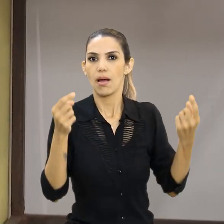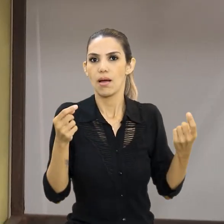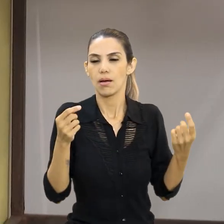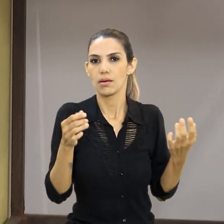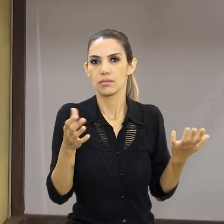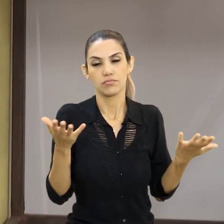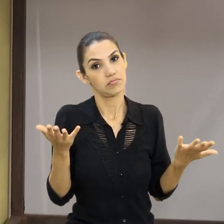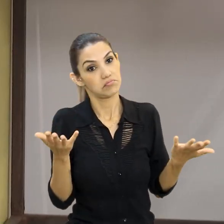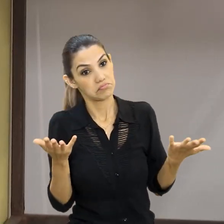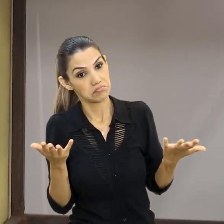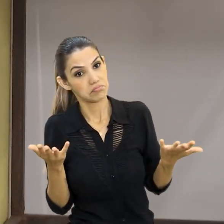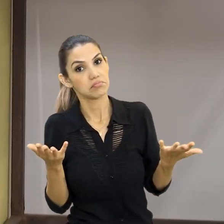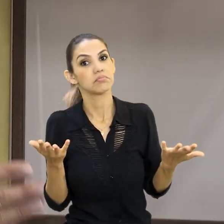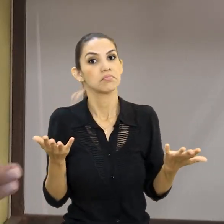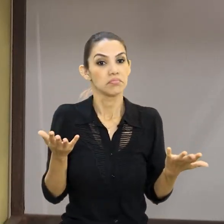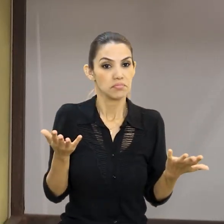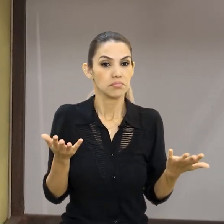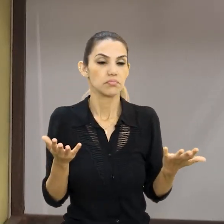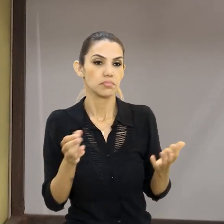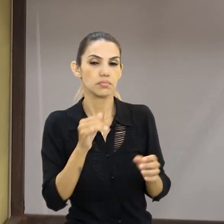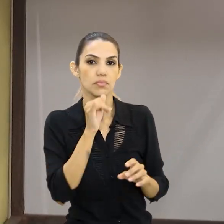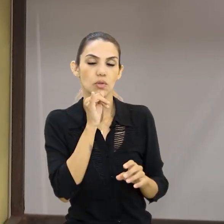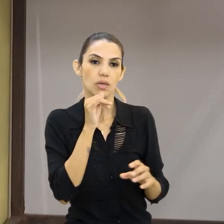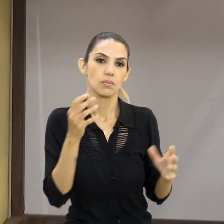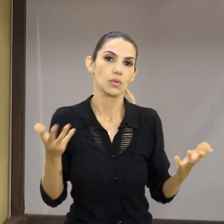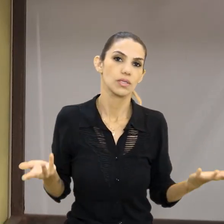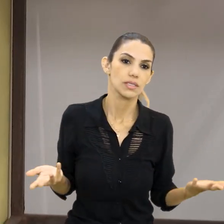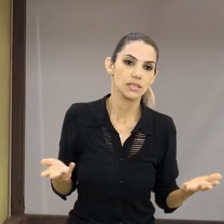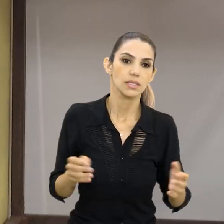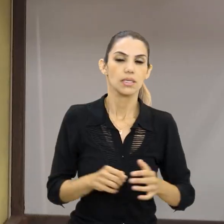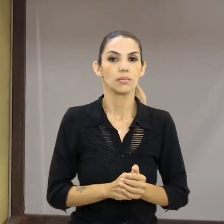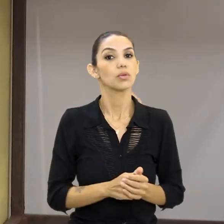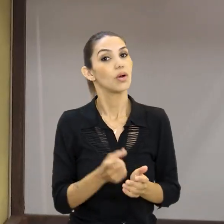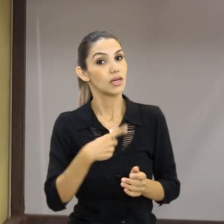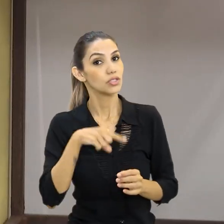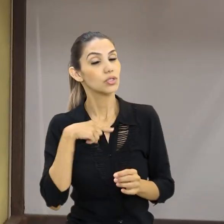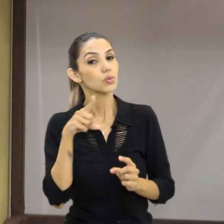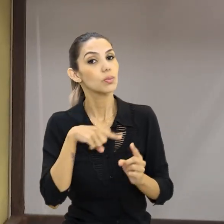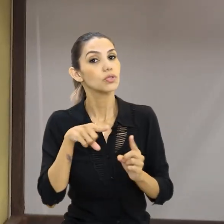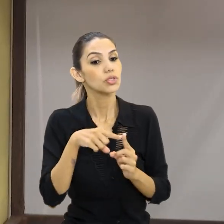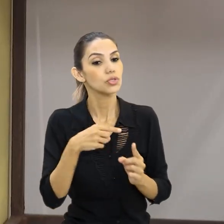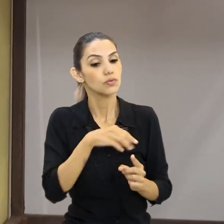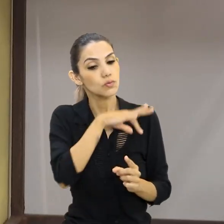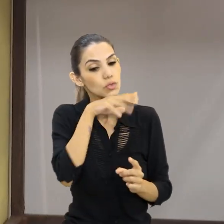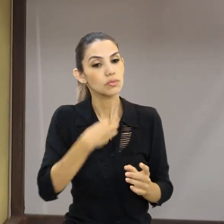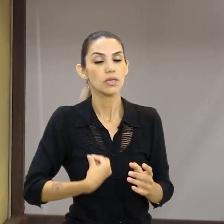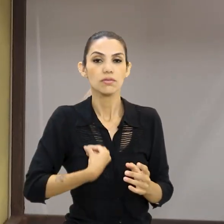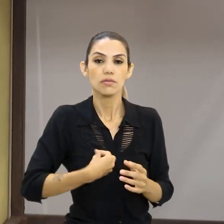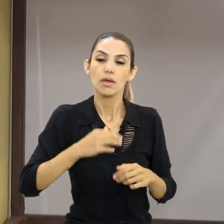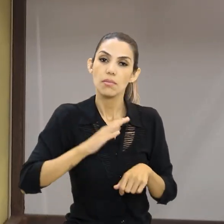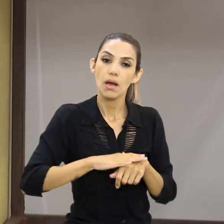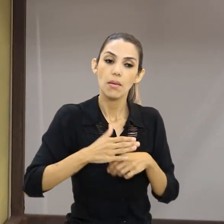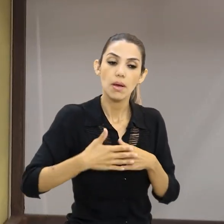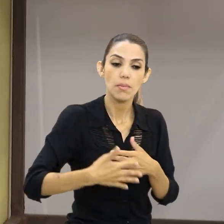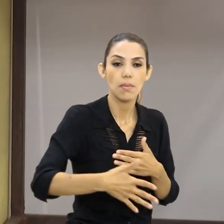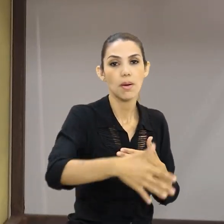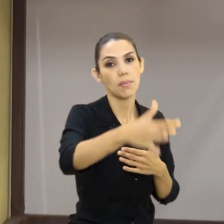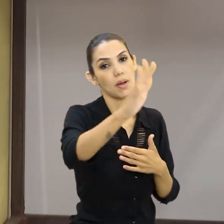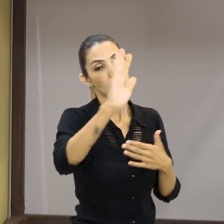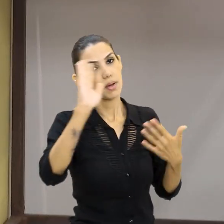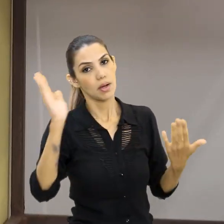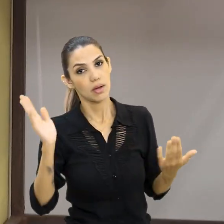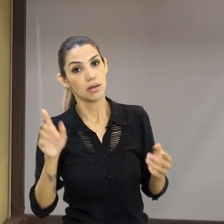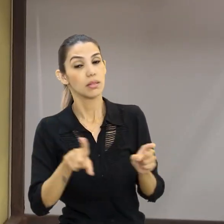animais, os animais vivem por mais tempo, com mais qualidade de vida e também desenvolvem problemas crônicos, como